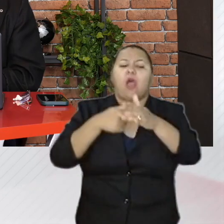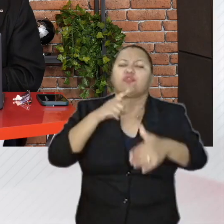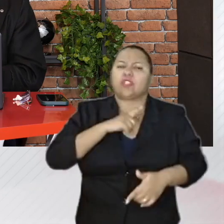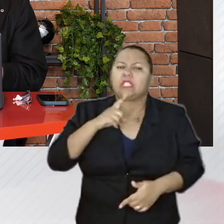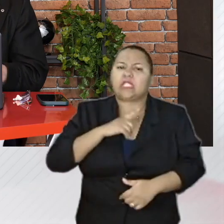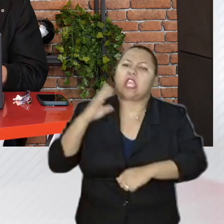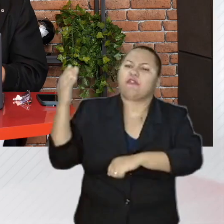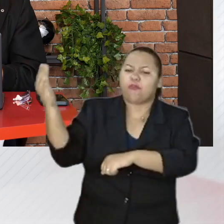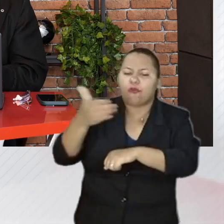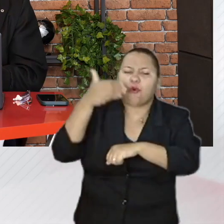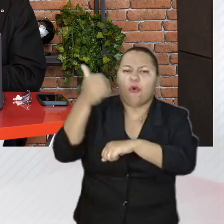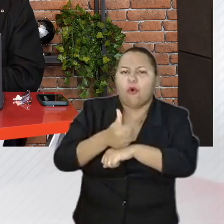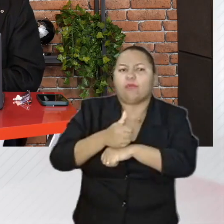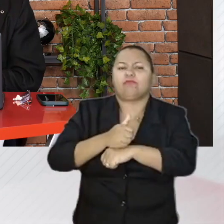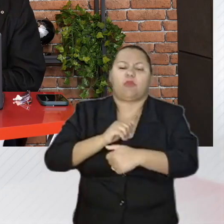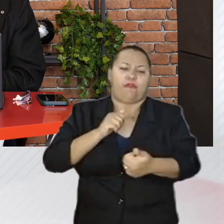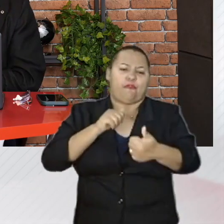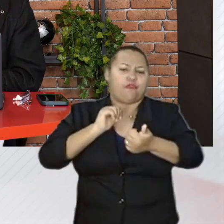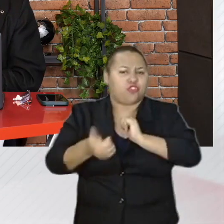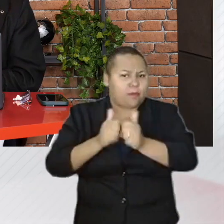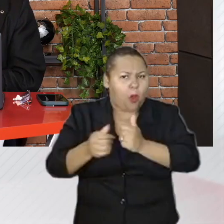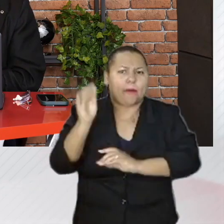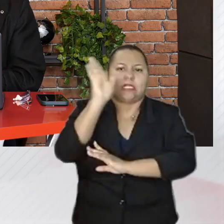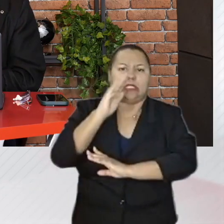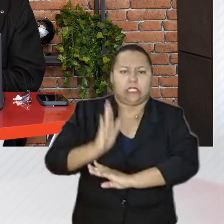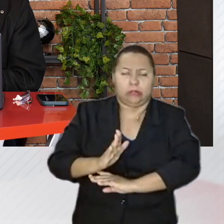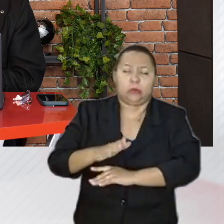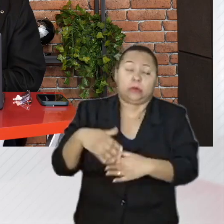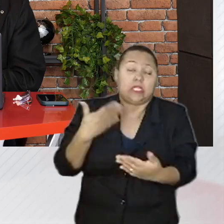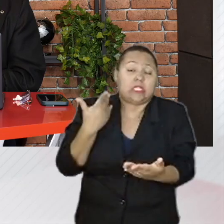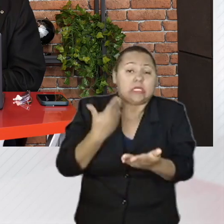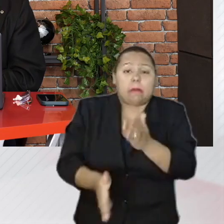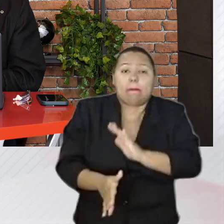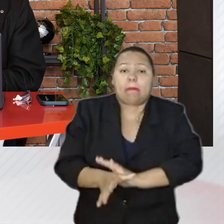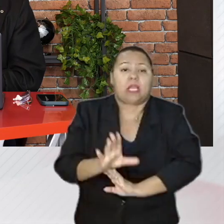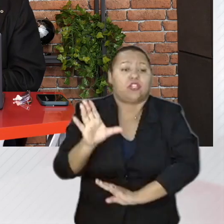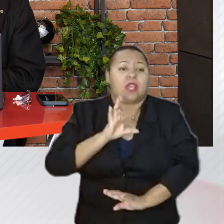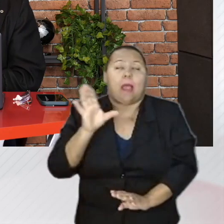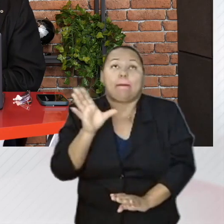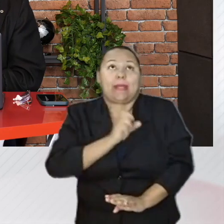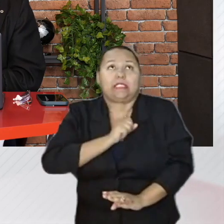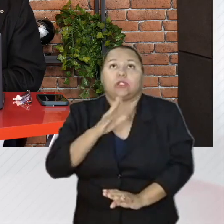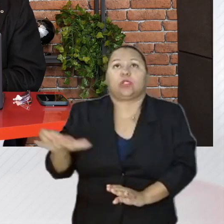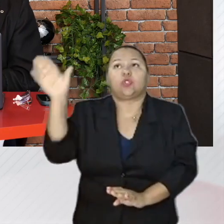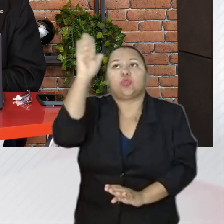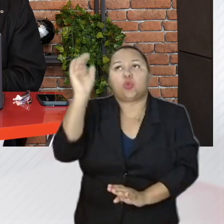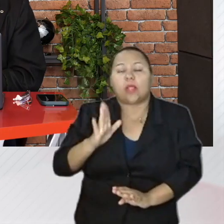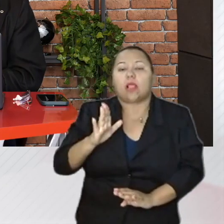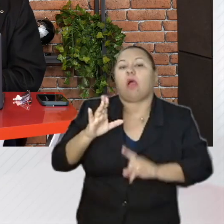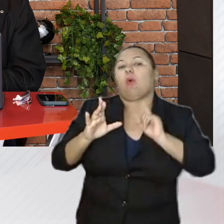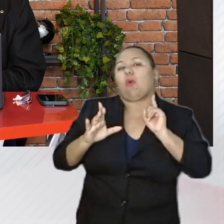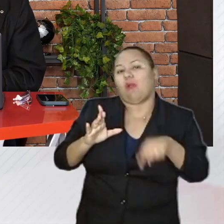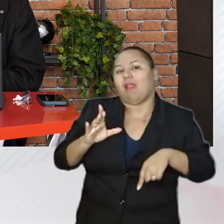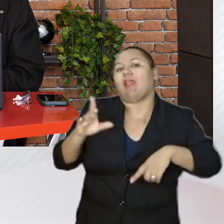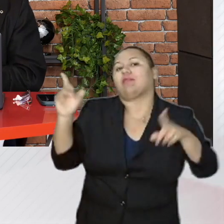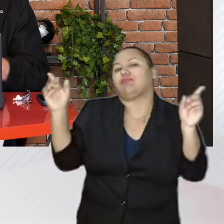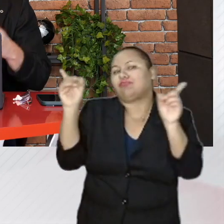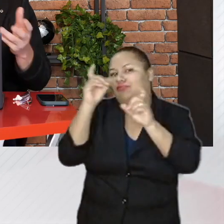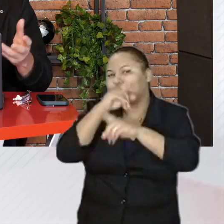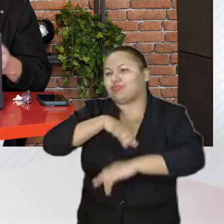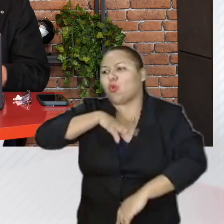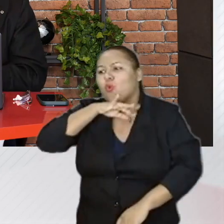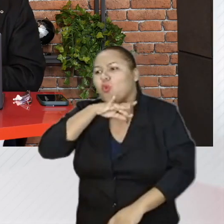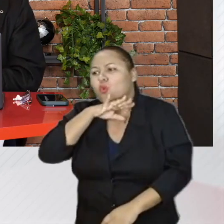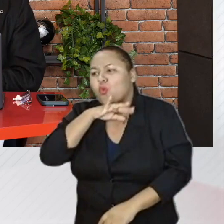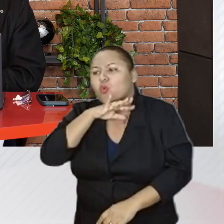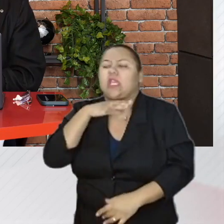se você perde a credibilidade, que essa paixão nacional, é evidente que a coisa fica muito ruim, né? O campeonato pode